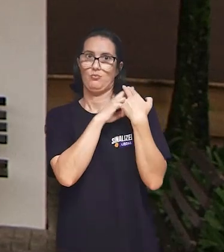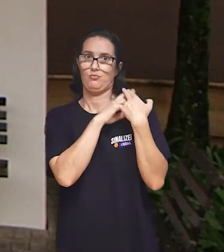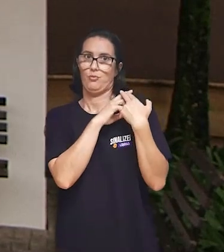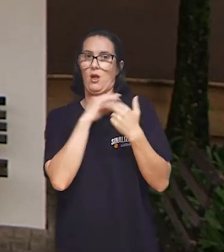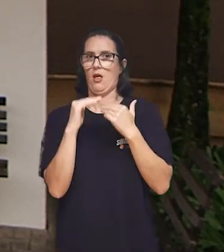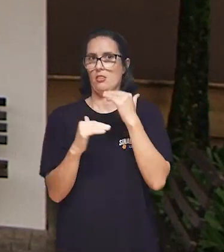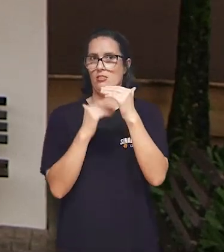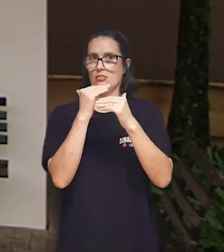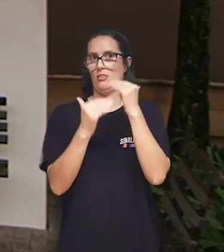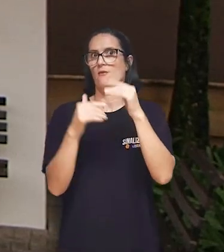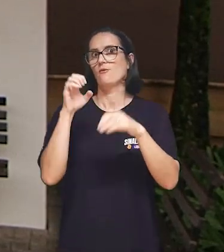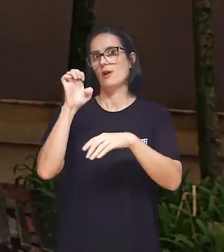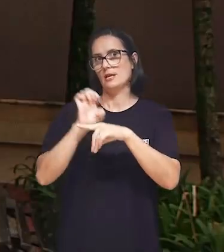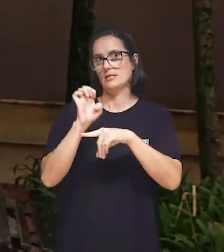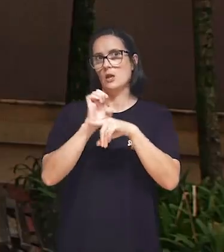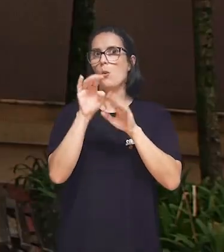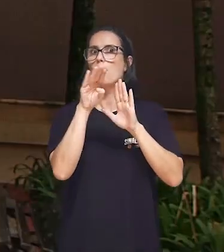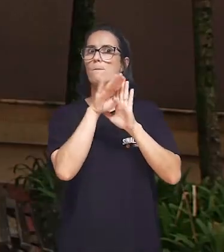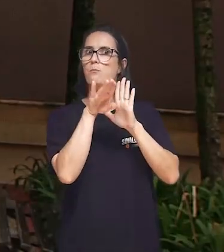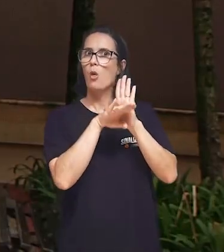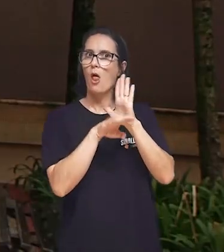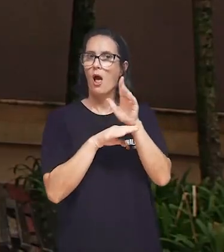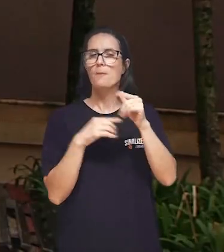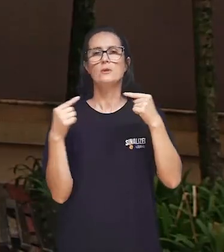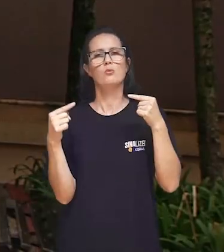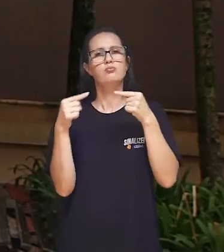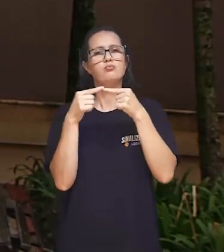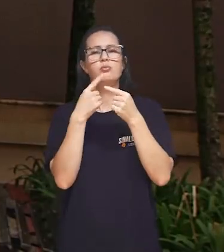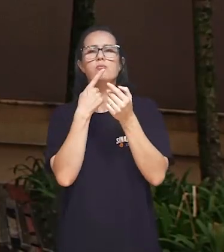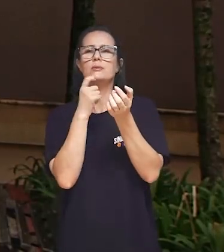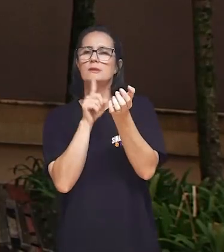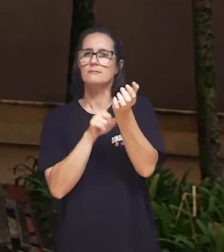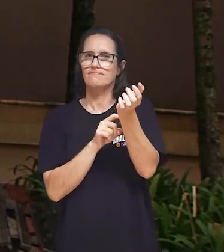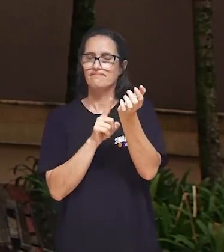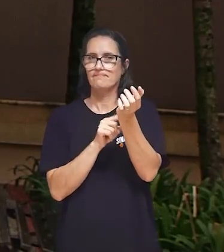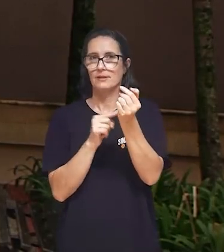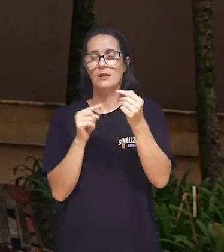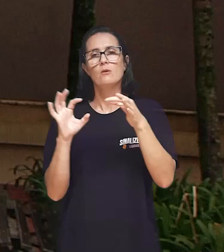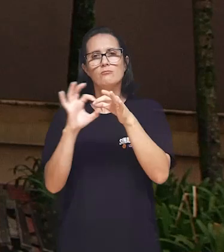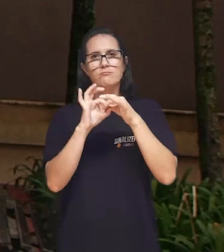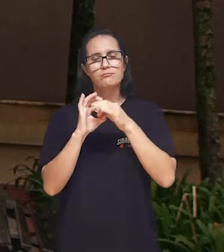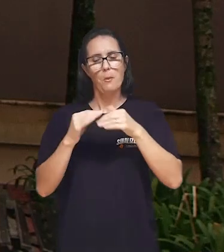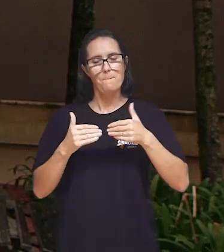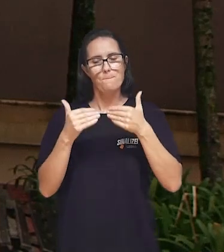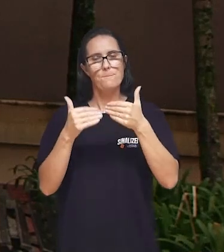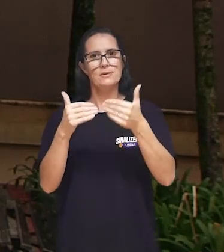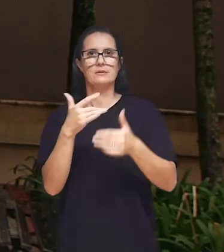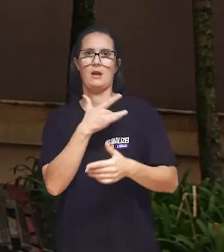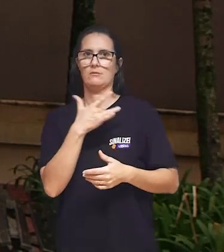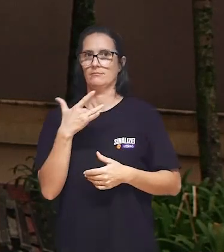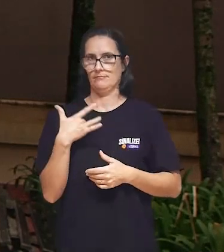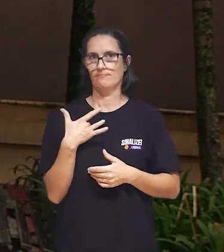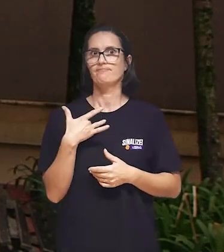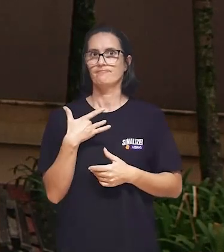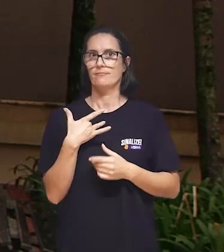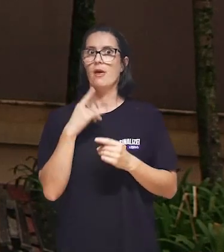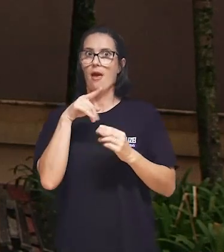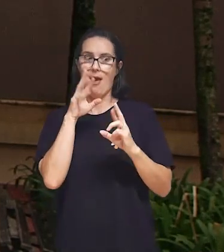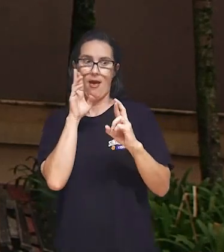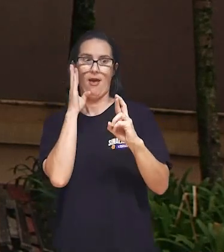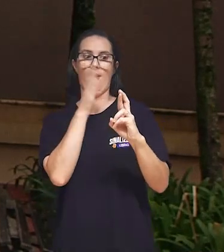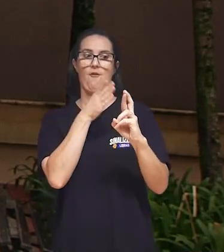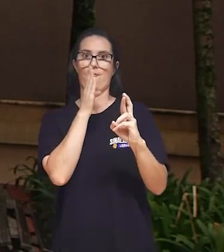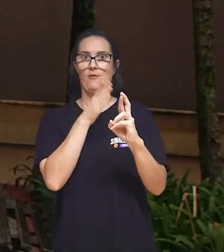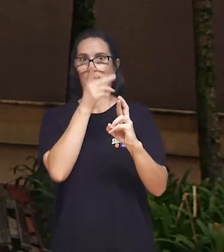de coagulopatias e hemoglobinopatias do Ministério da Saúde, sendo referência para pacientes com